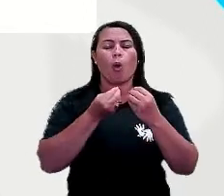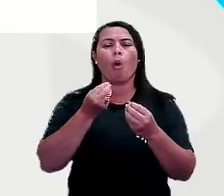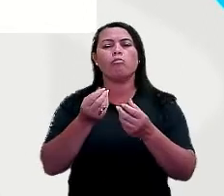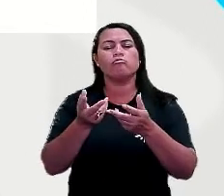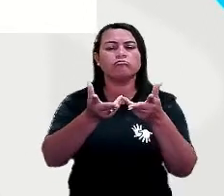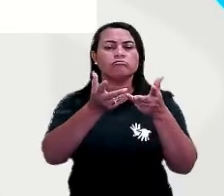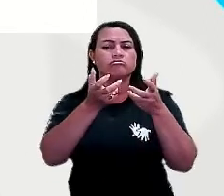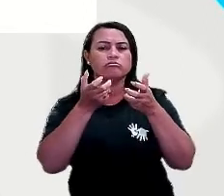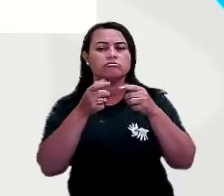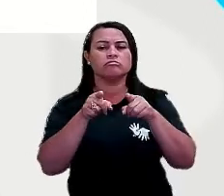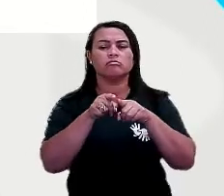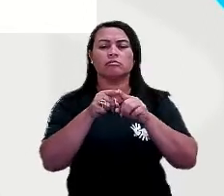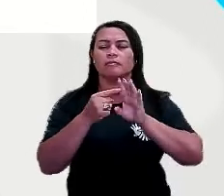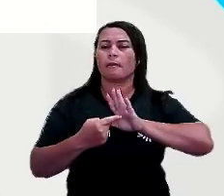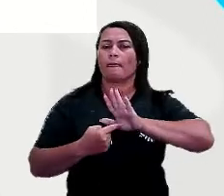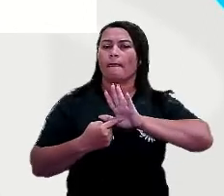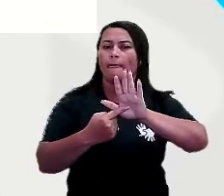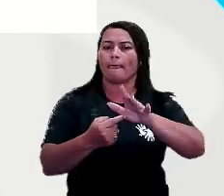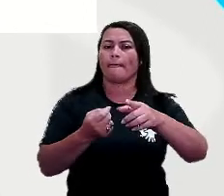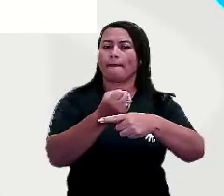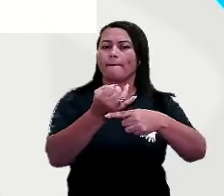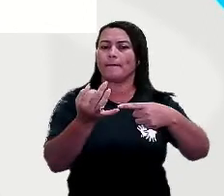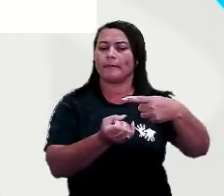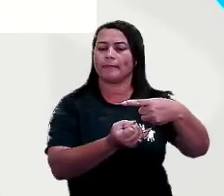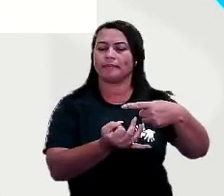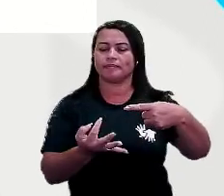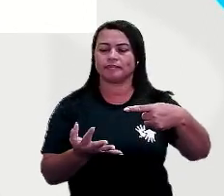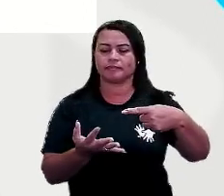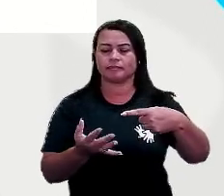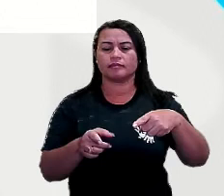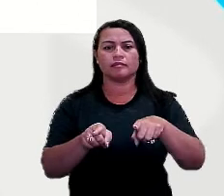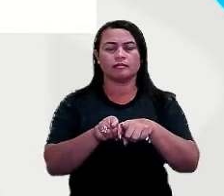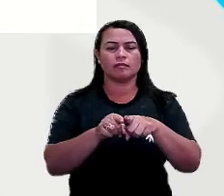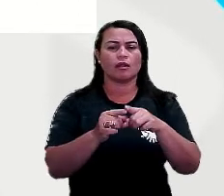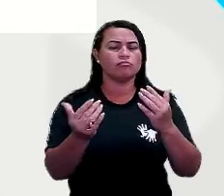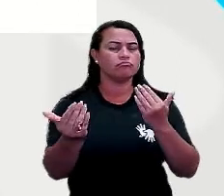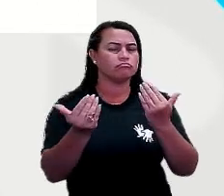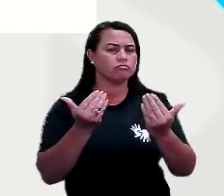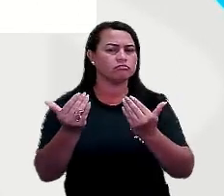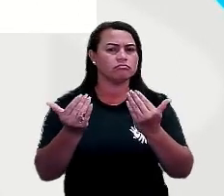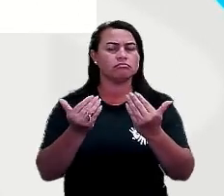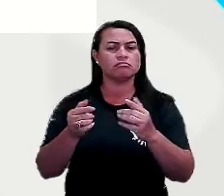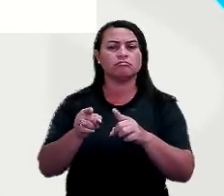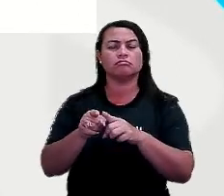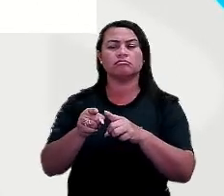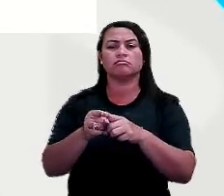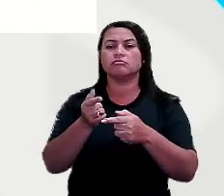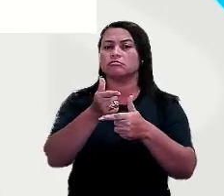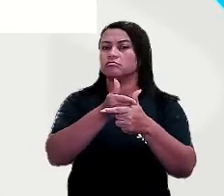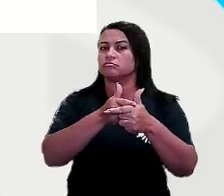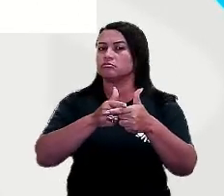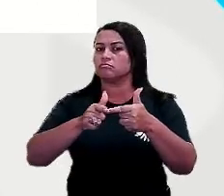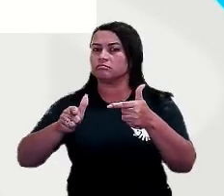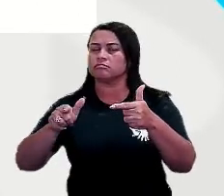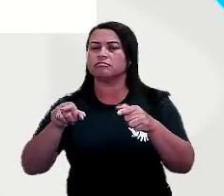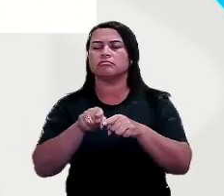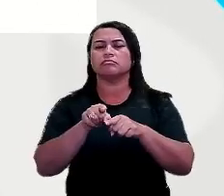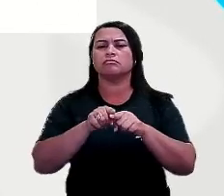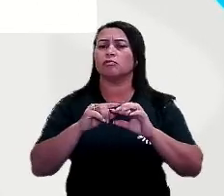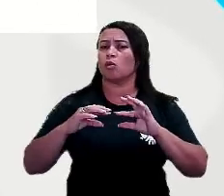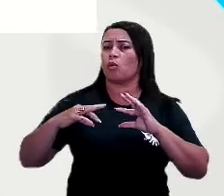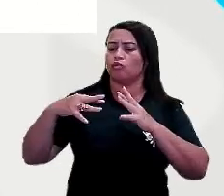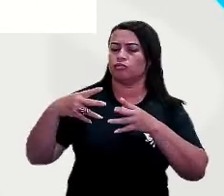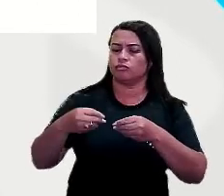identificação e a representação de frações associando a ideia de uma divisão ou a parte de um